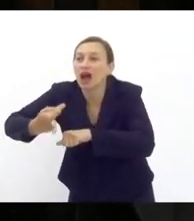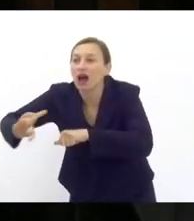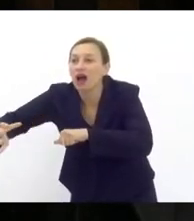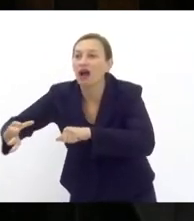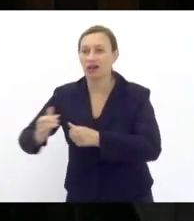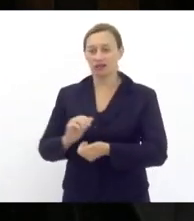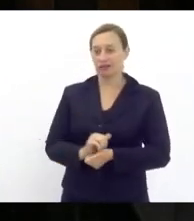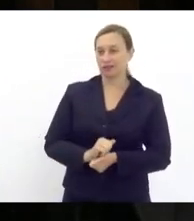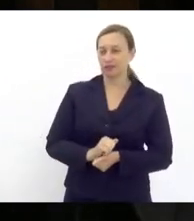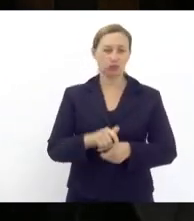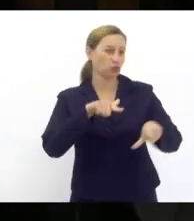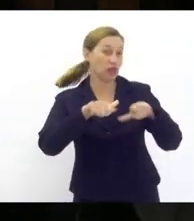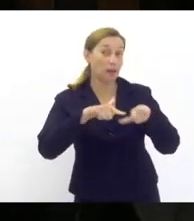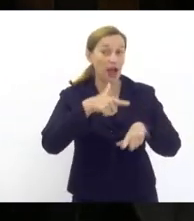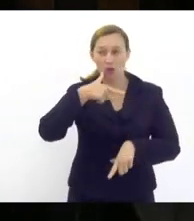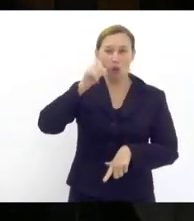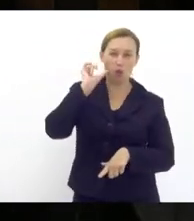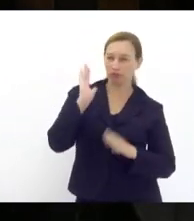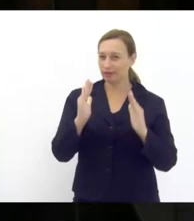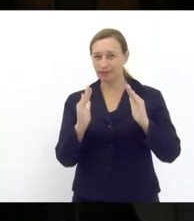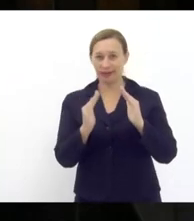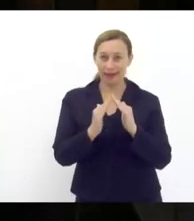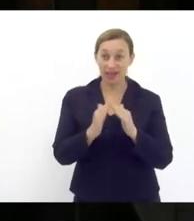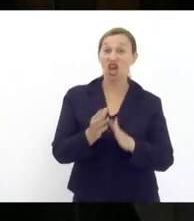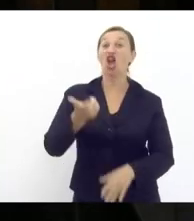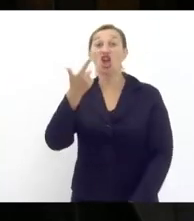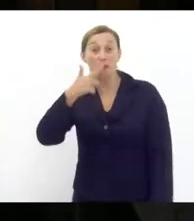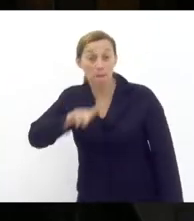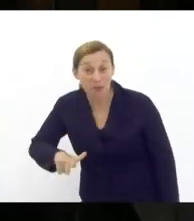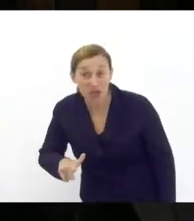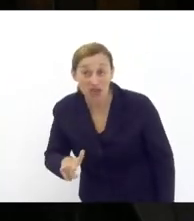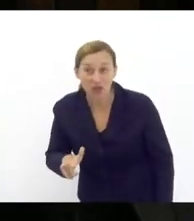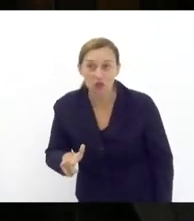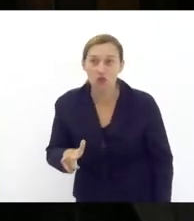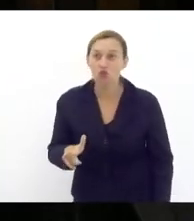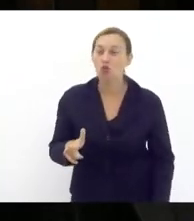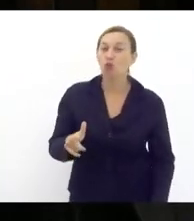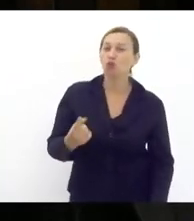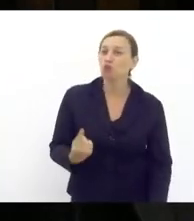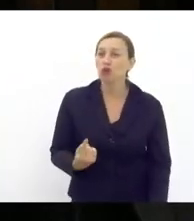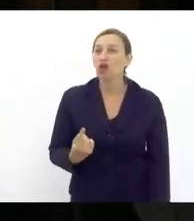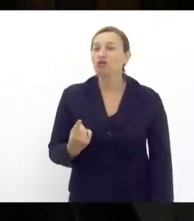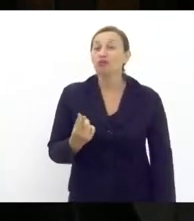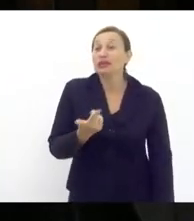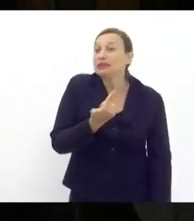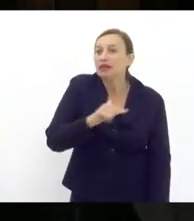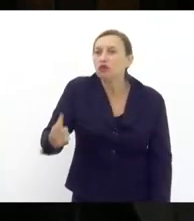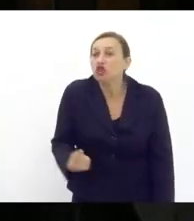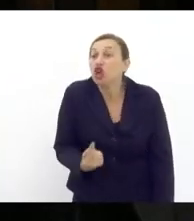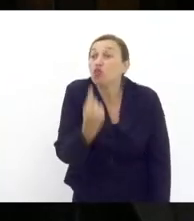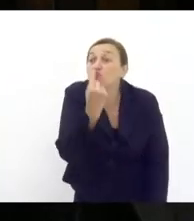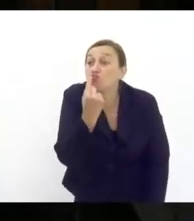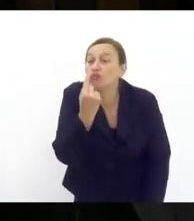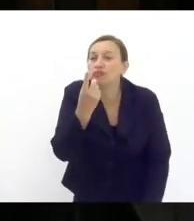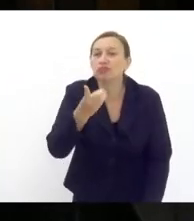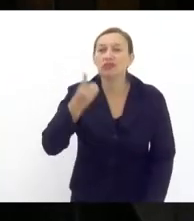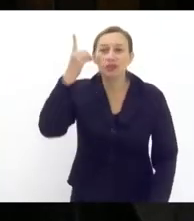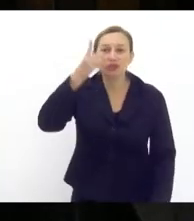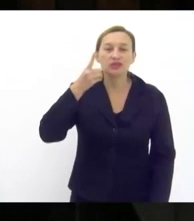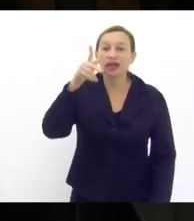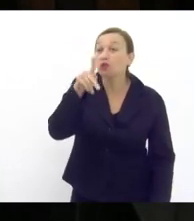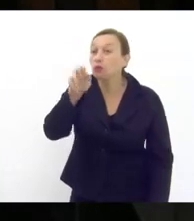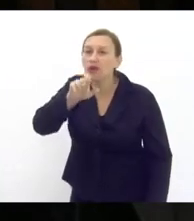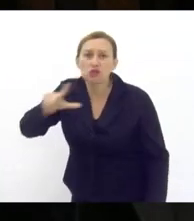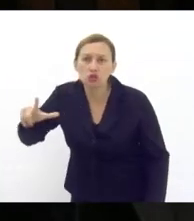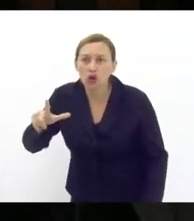gazetaram o trabalho ontem. Repito, não havia nenhum deputado do PSOL aqui nessa casa.